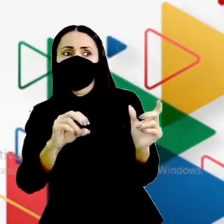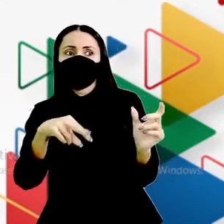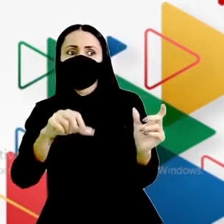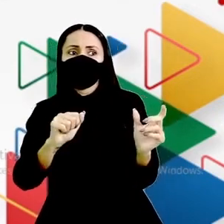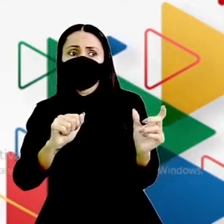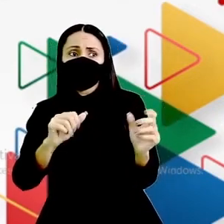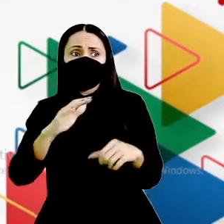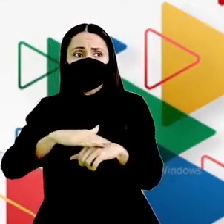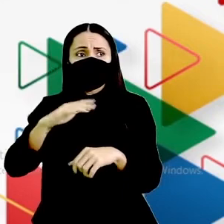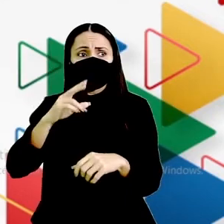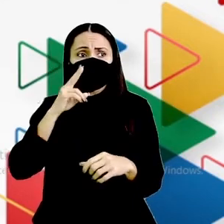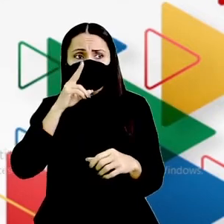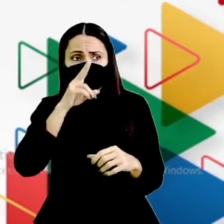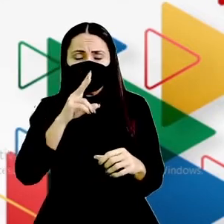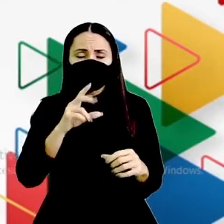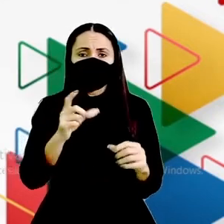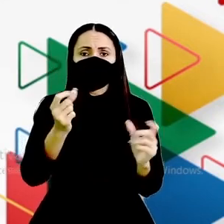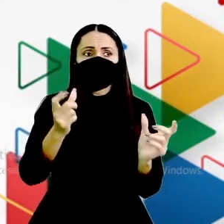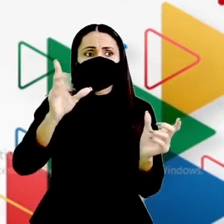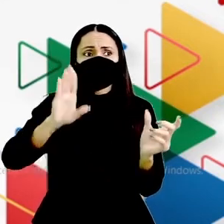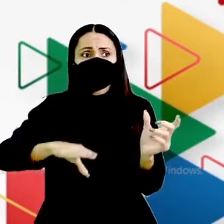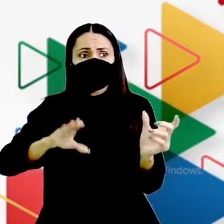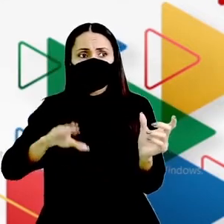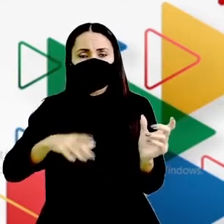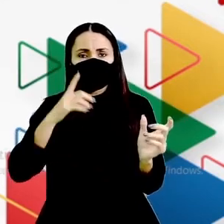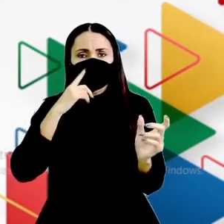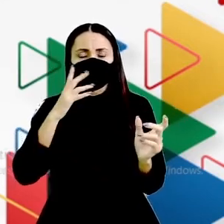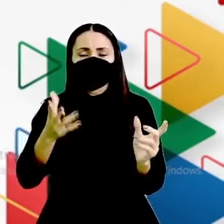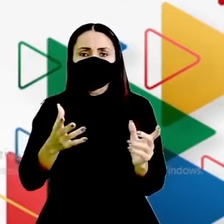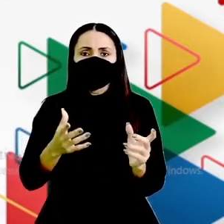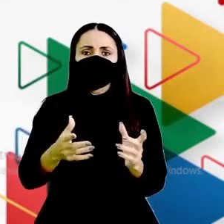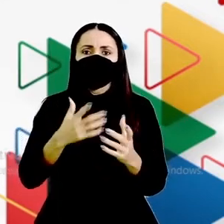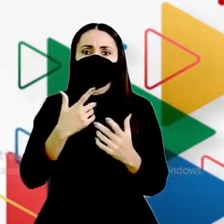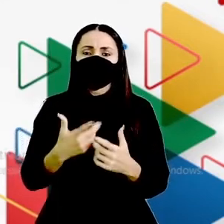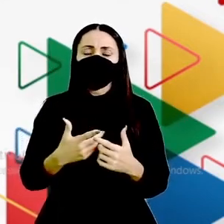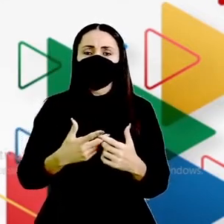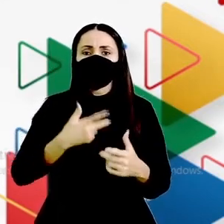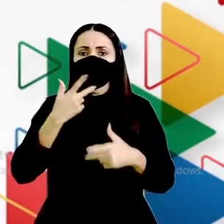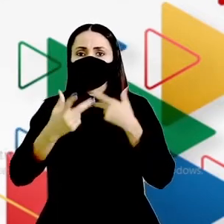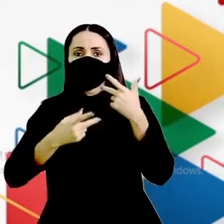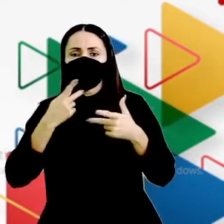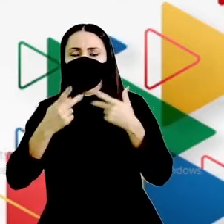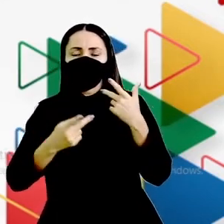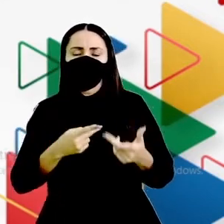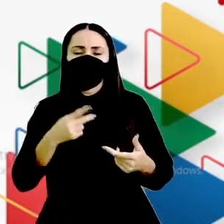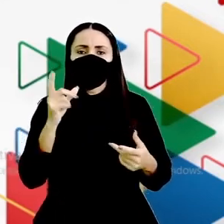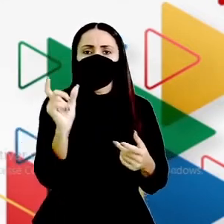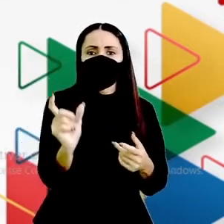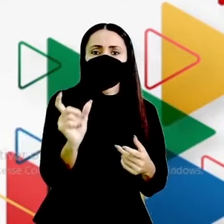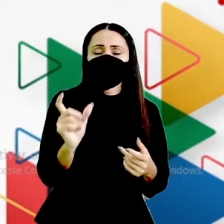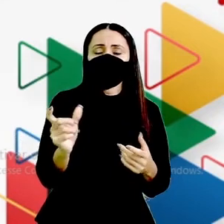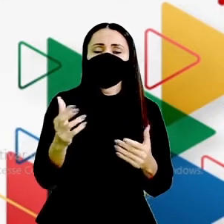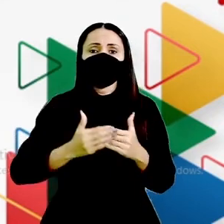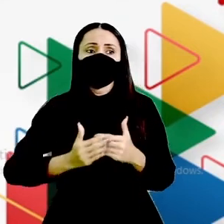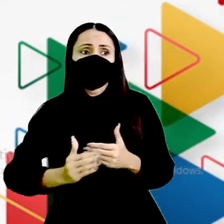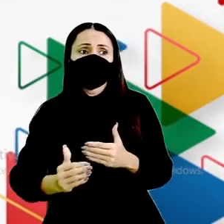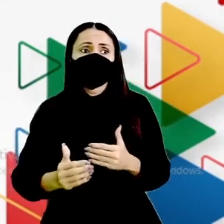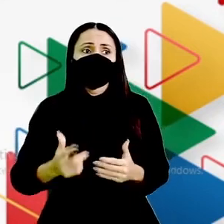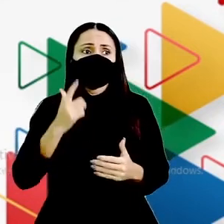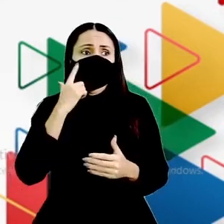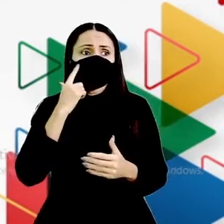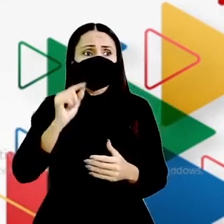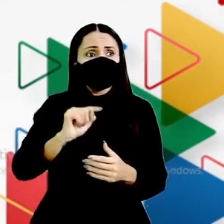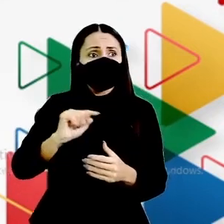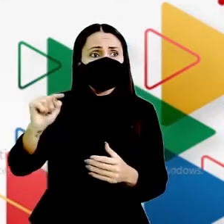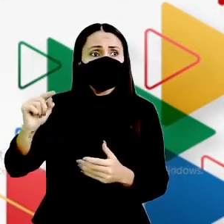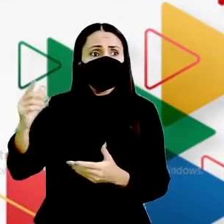né, sílaba mais fraca, a entonação, quando a gente vai falar uma determinada palavra. E a gente começa ali, ó. A acentuação